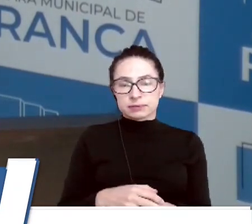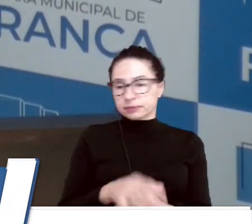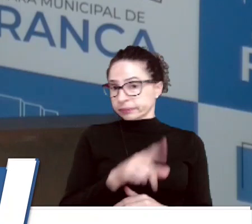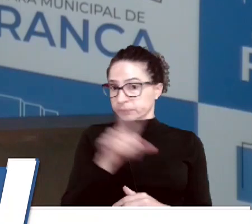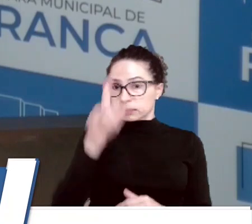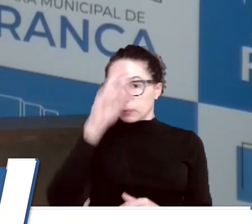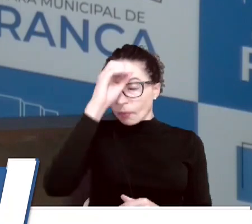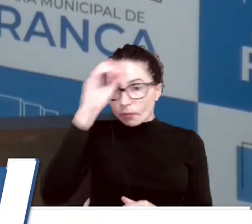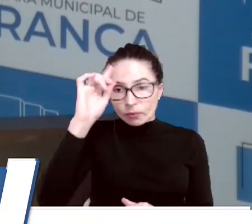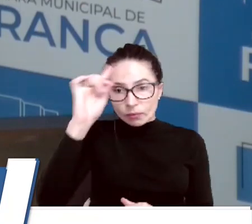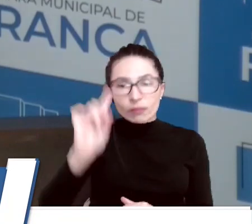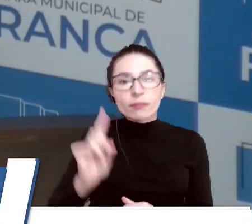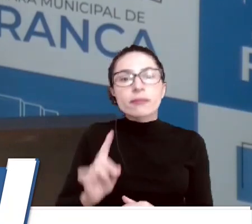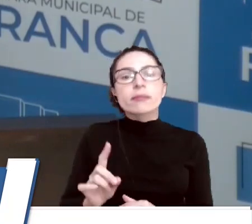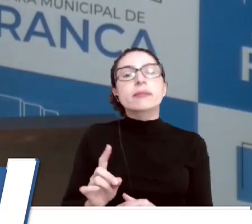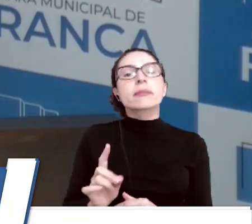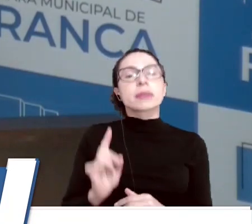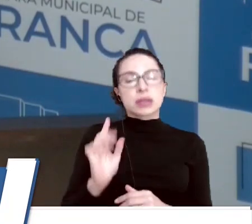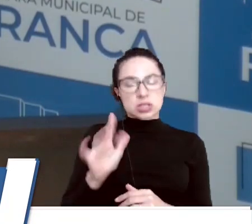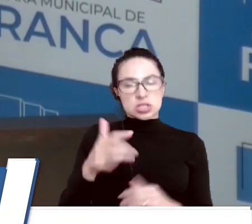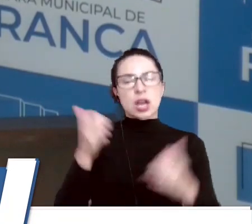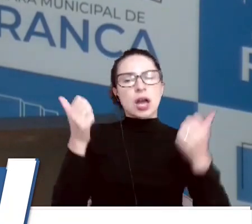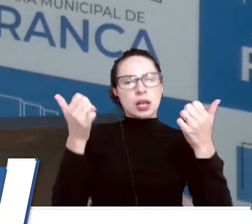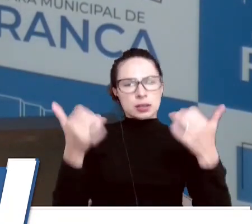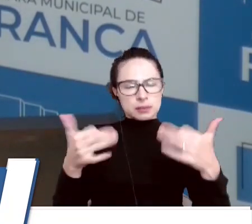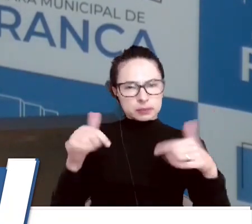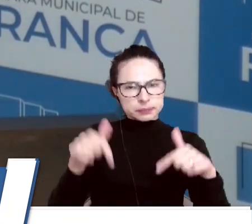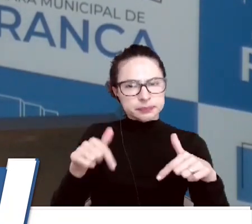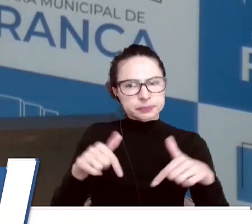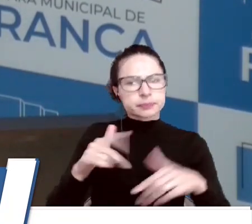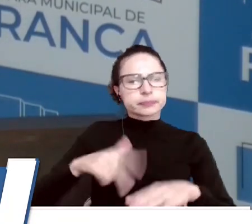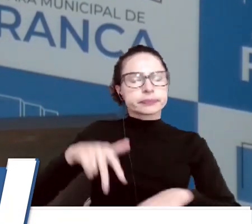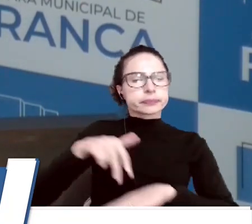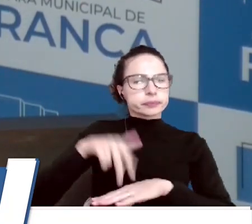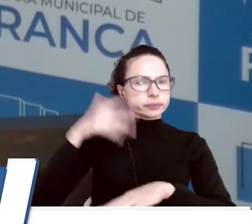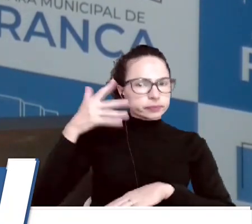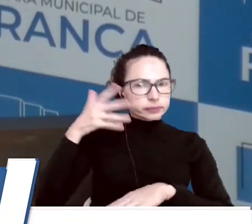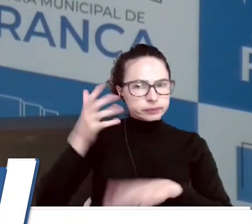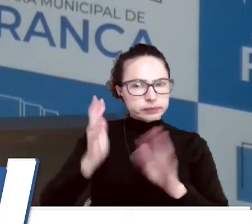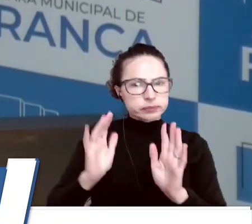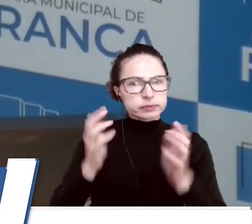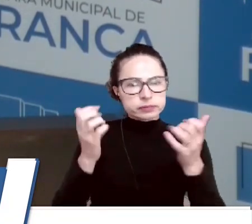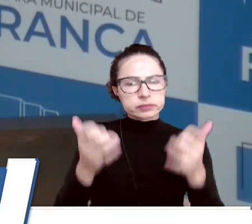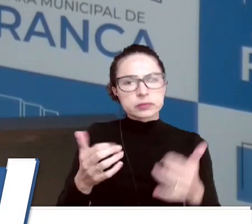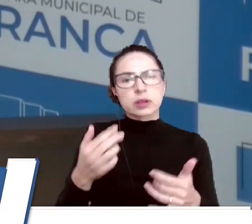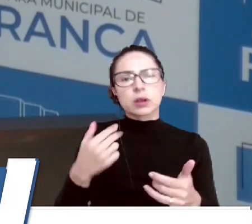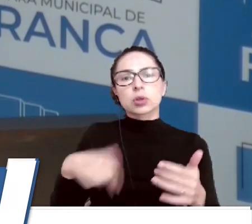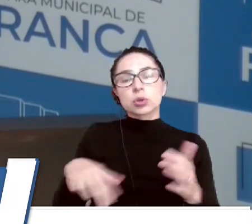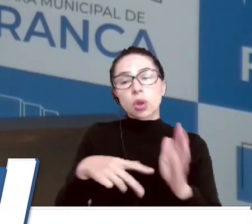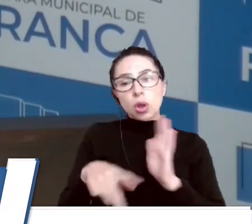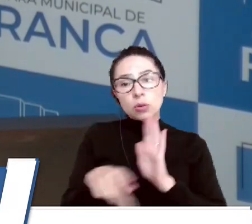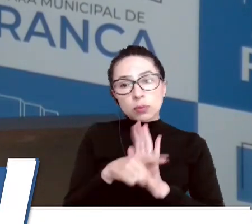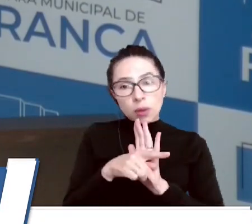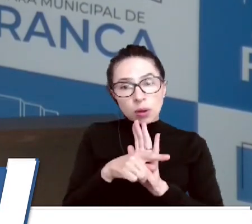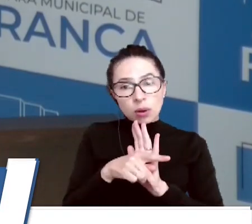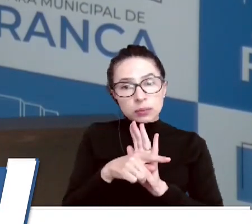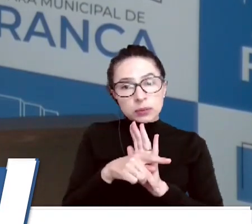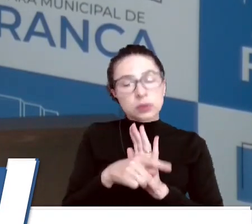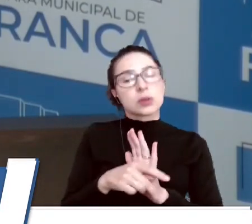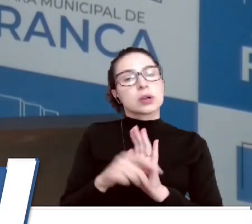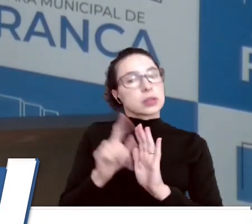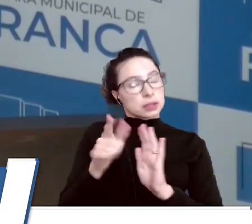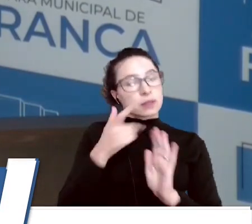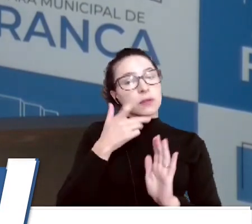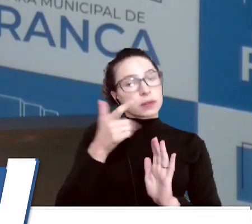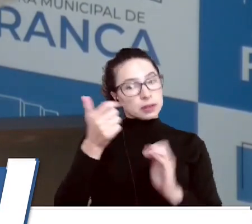sabe, já foi dito aqui nessa tribuna, o nosso patrimônio, que aliás vou dizer para